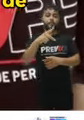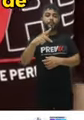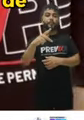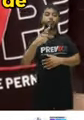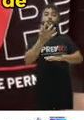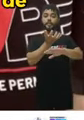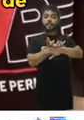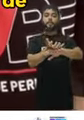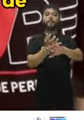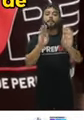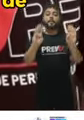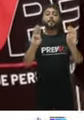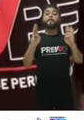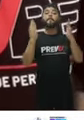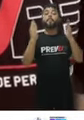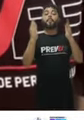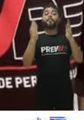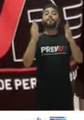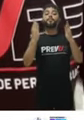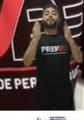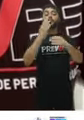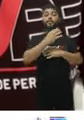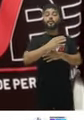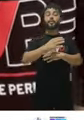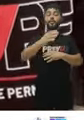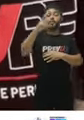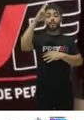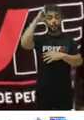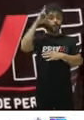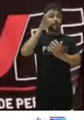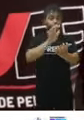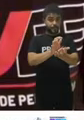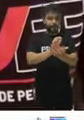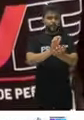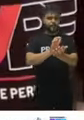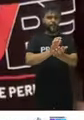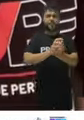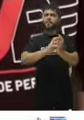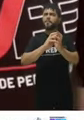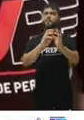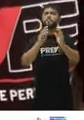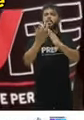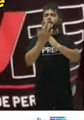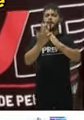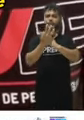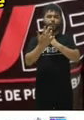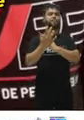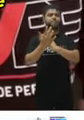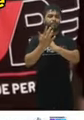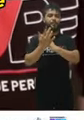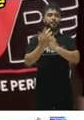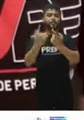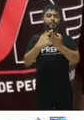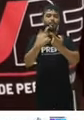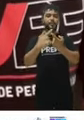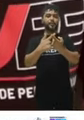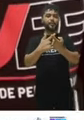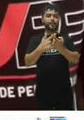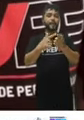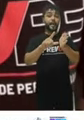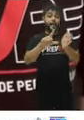de biologia. O Prevup foi um diferencial na minha preparação para o vestibular, né,